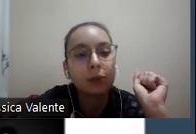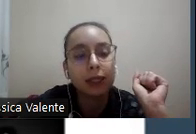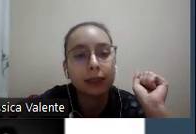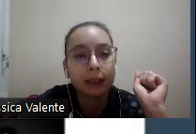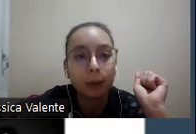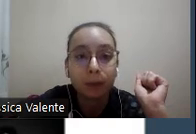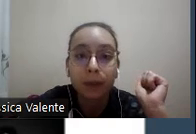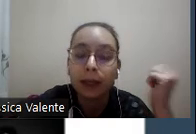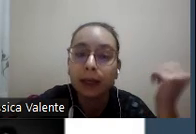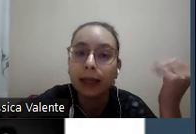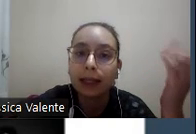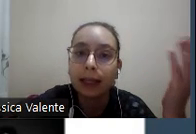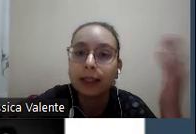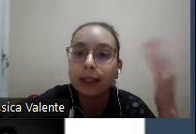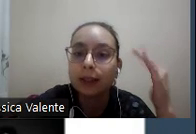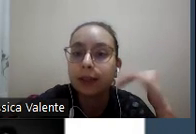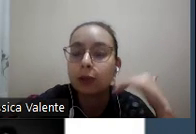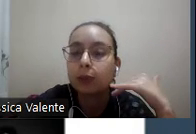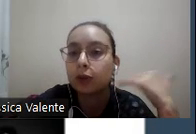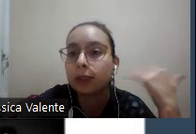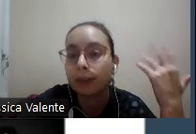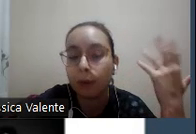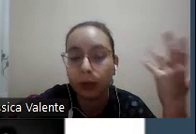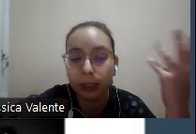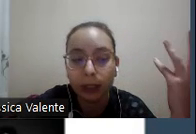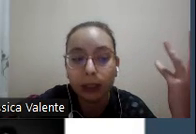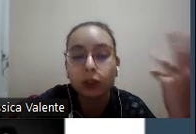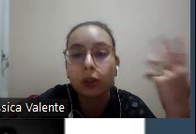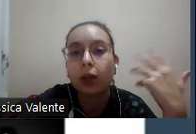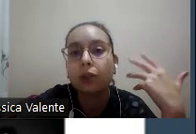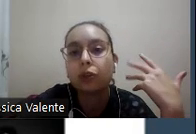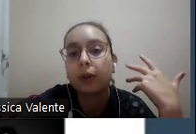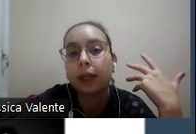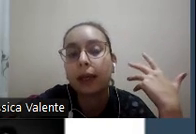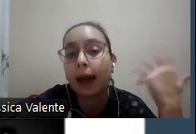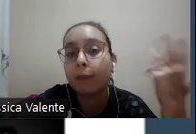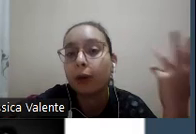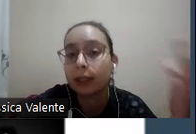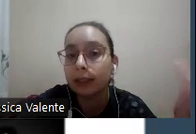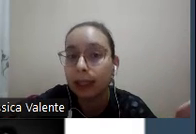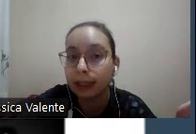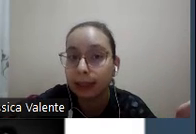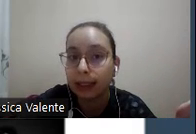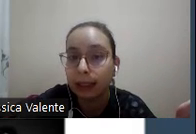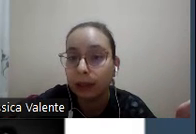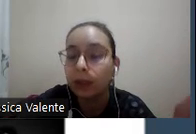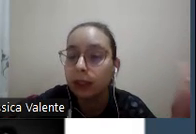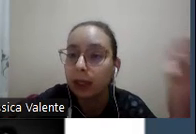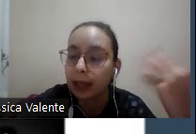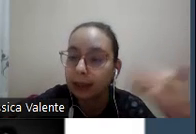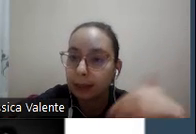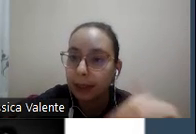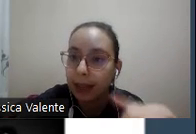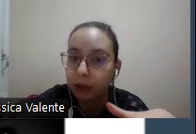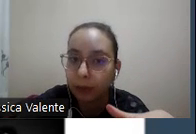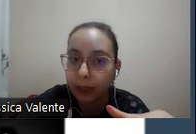essa comunicação. E aqui a gente trouxe algumas coisas importantes sobre a importância dessa língua e